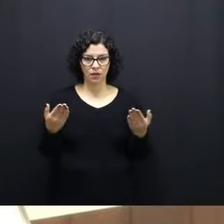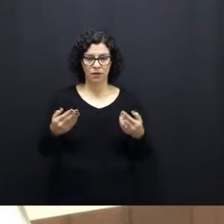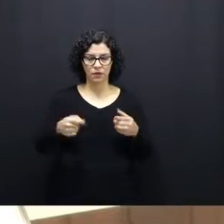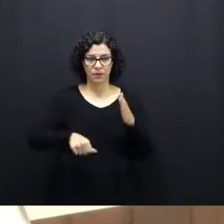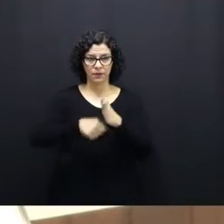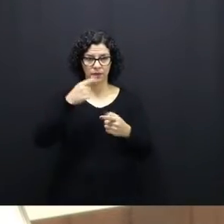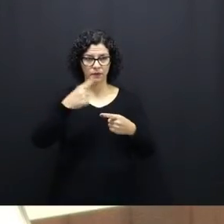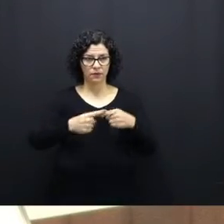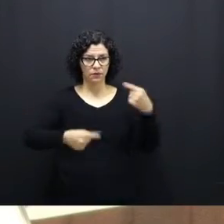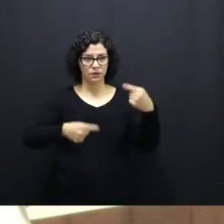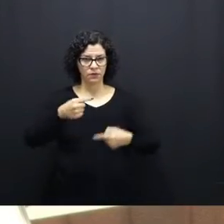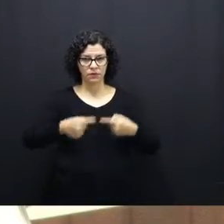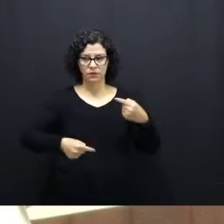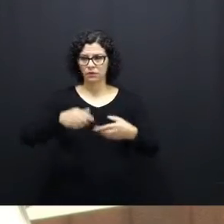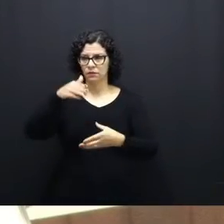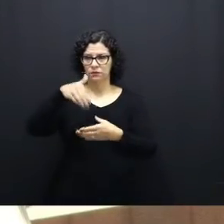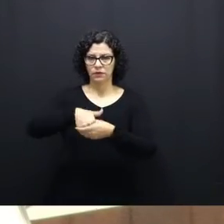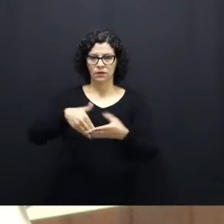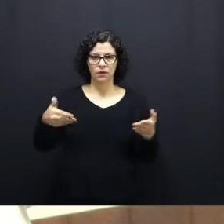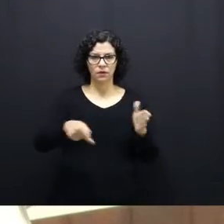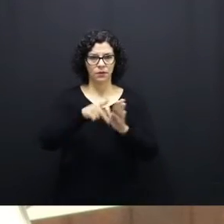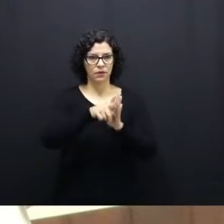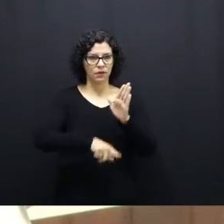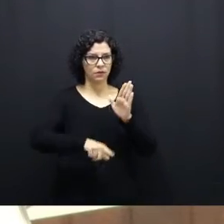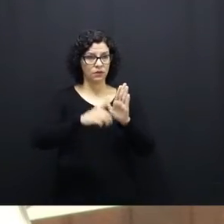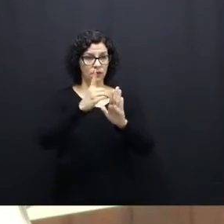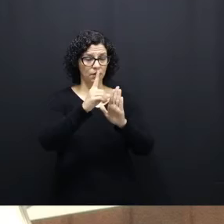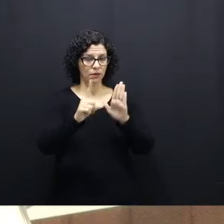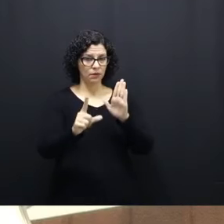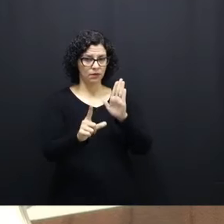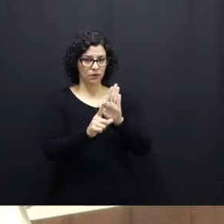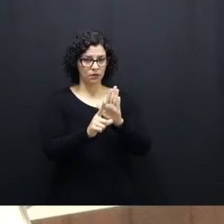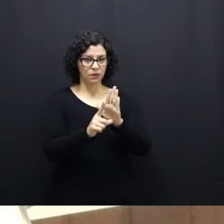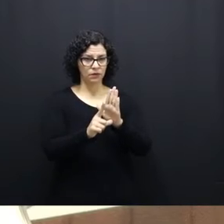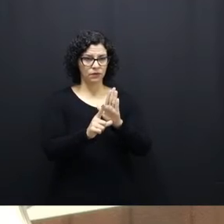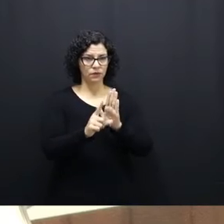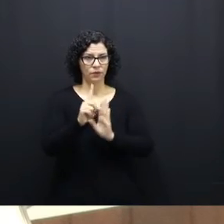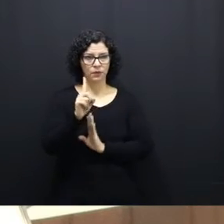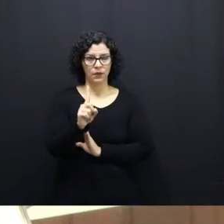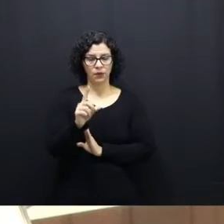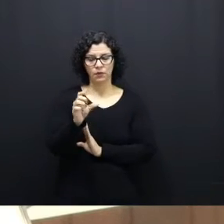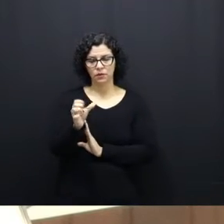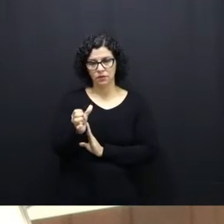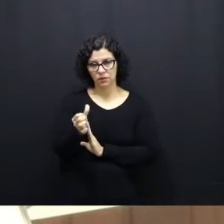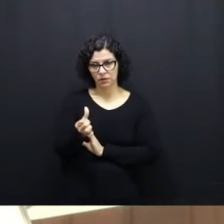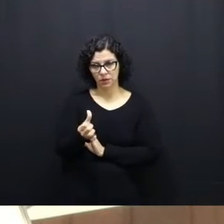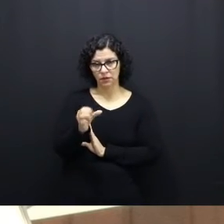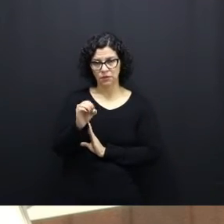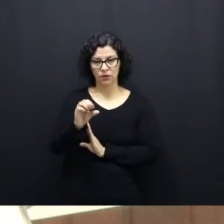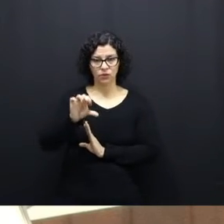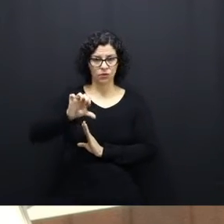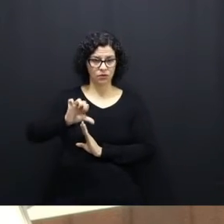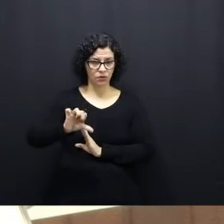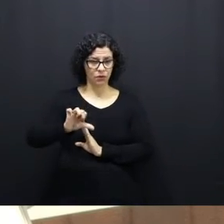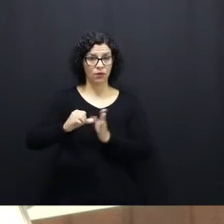em primeiro turno de discussão e votação projeto de decreto legislativo de número 1609 e aprova o